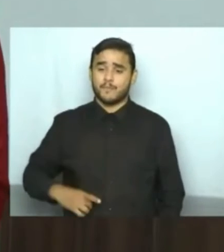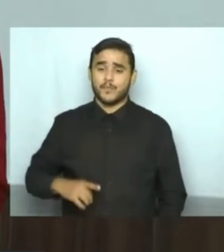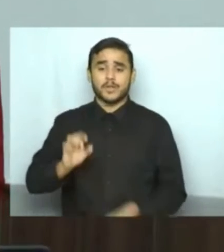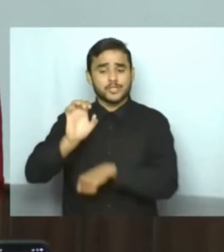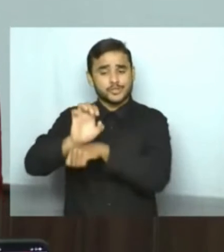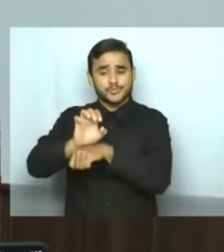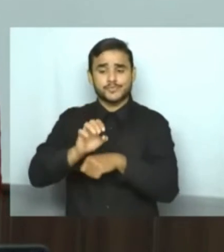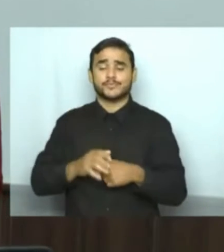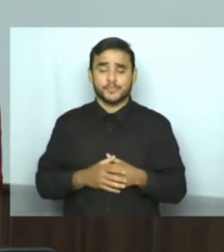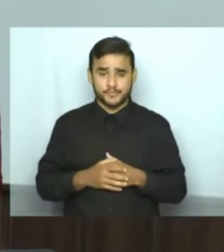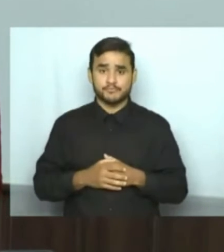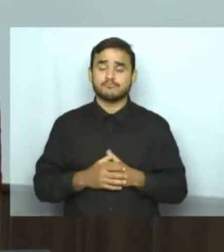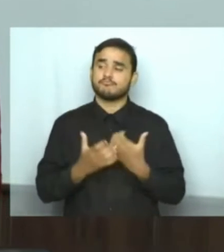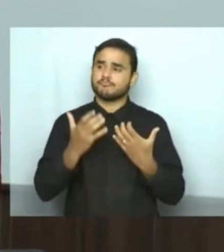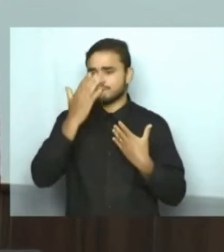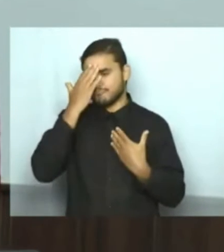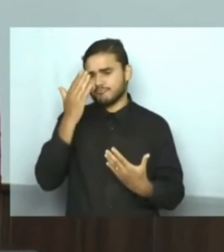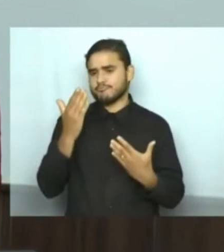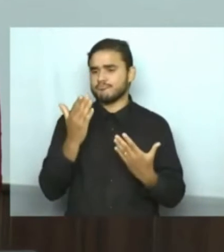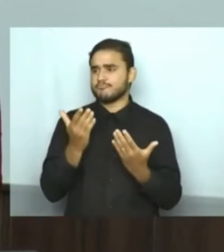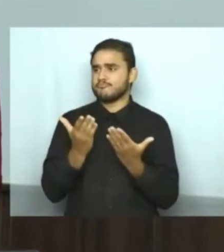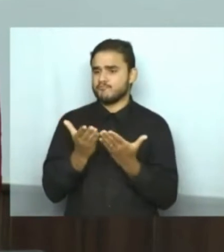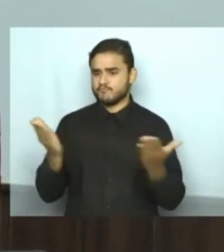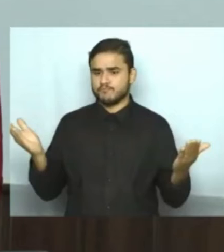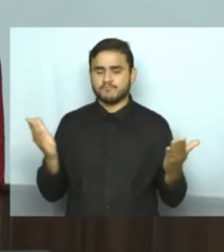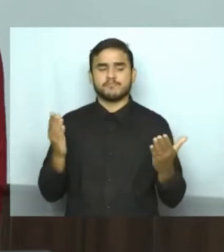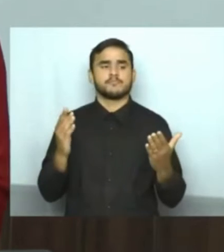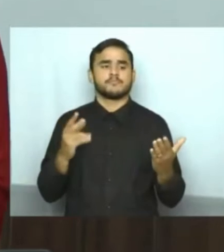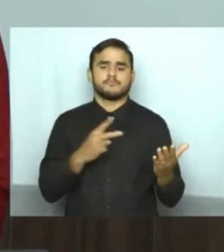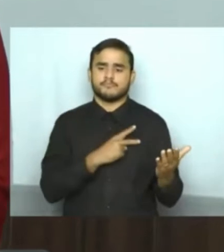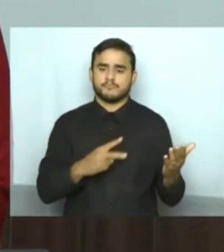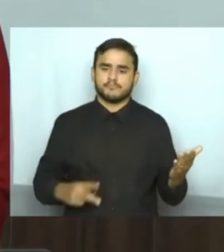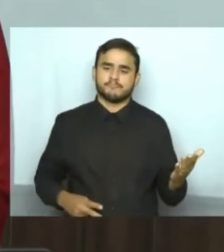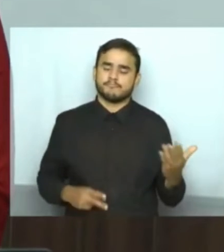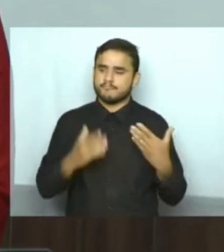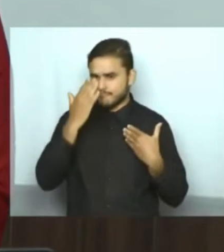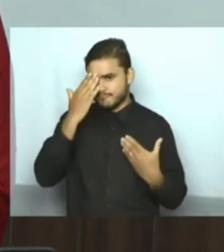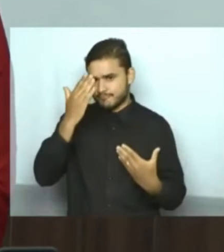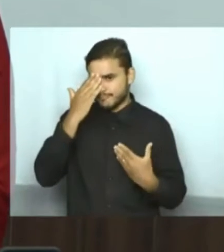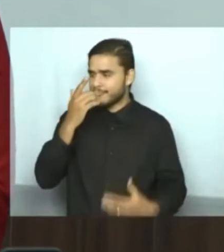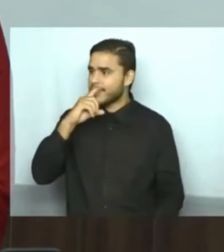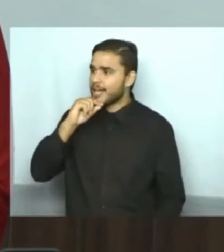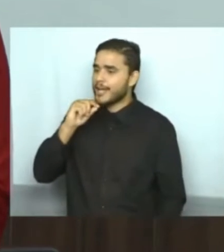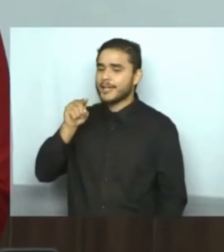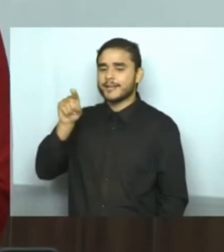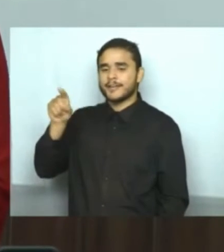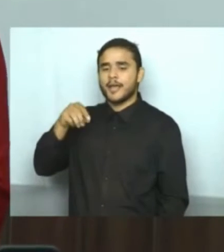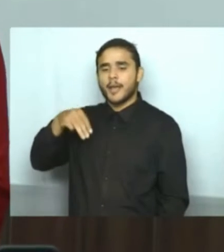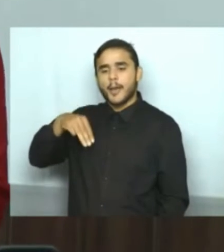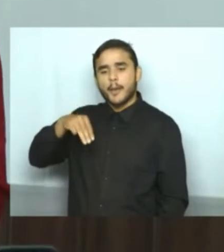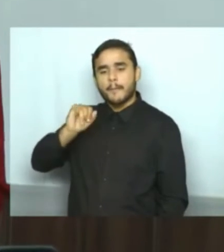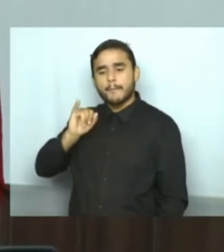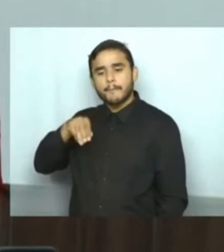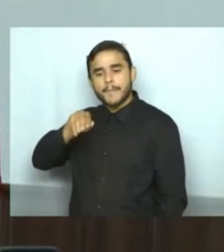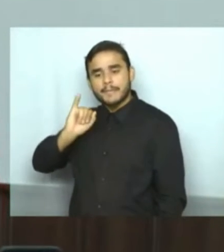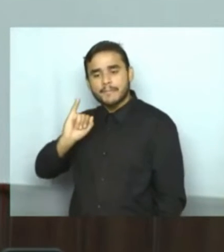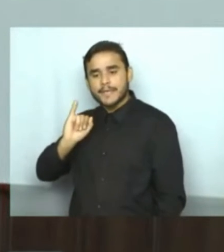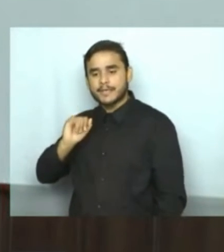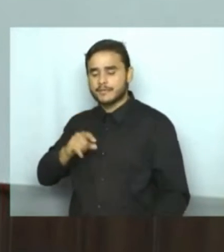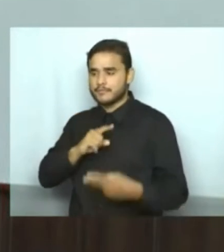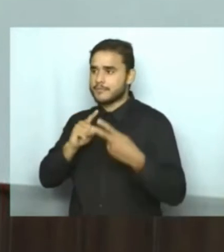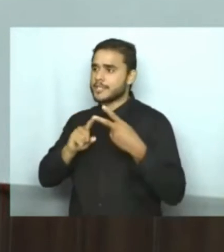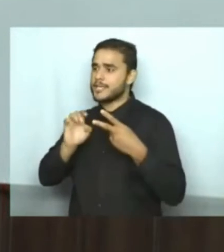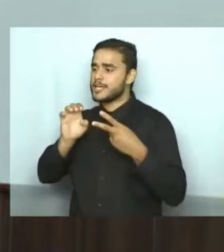aos servidores dessa casa, a quem eu queria homenagear em nome do Mimi, do doutor Estênio, que são